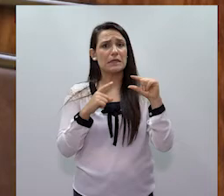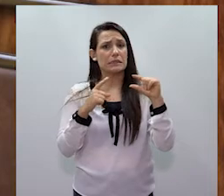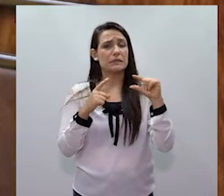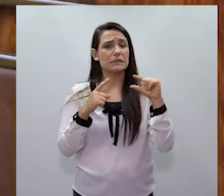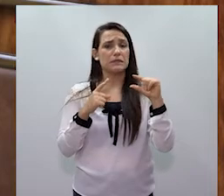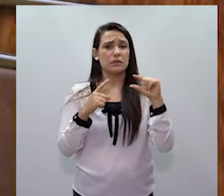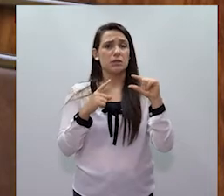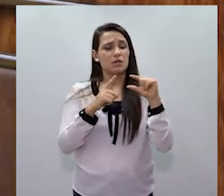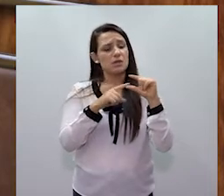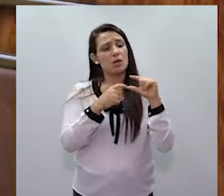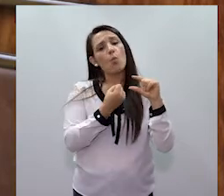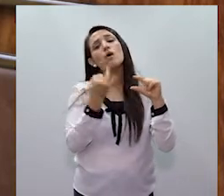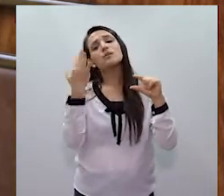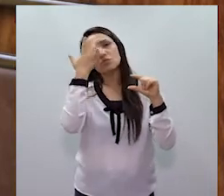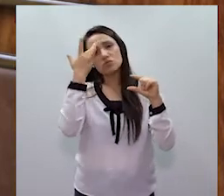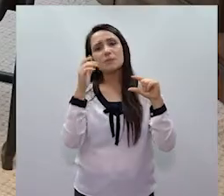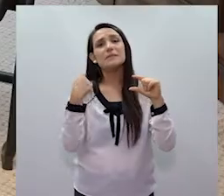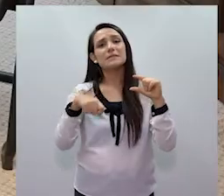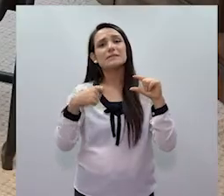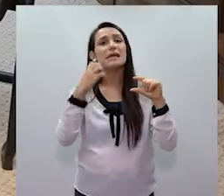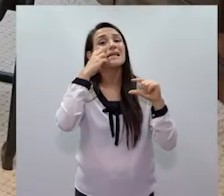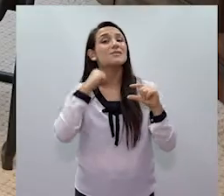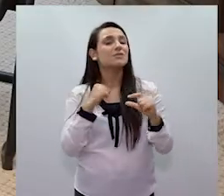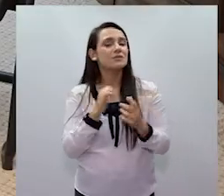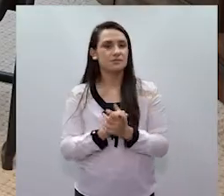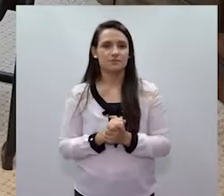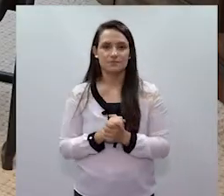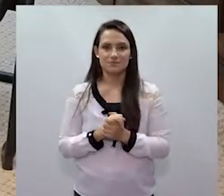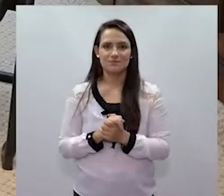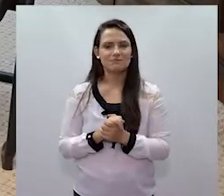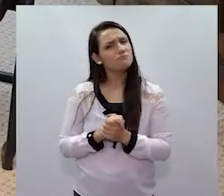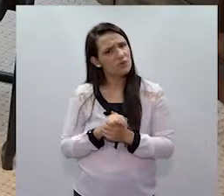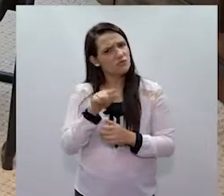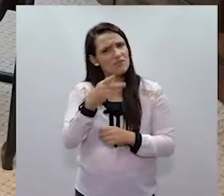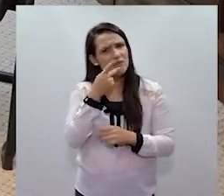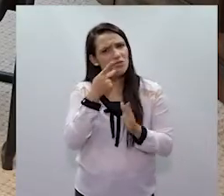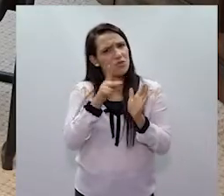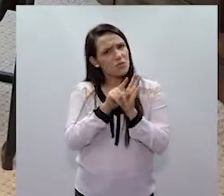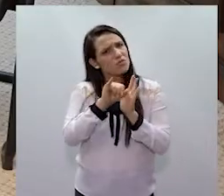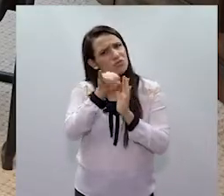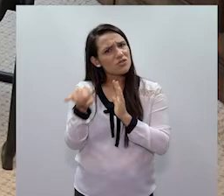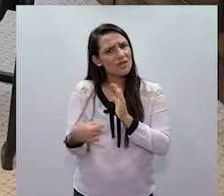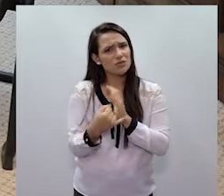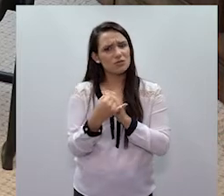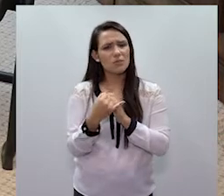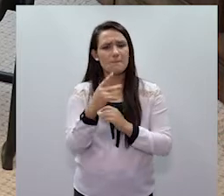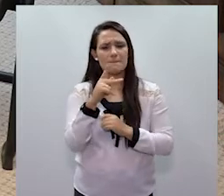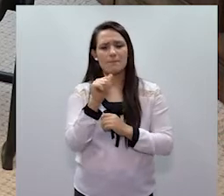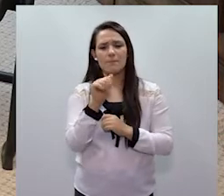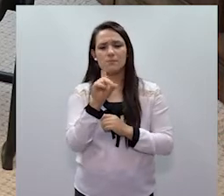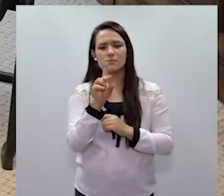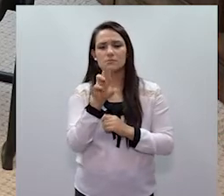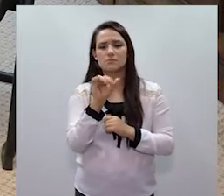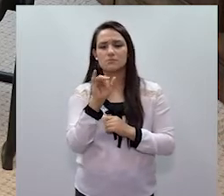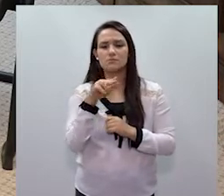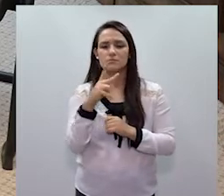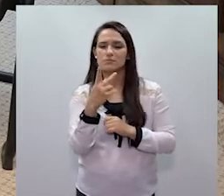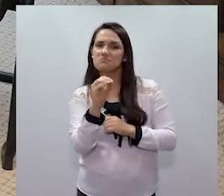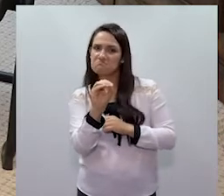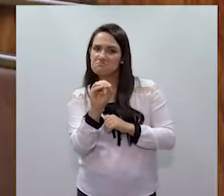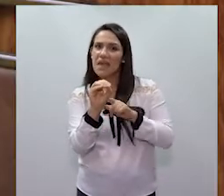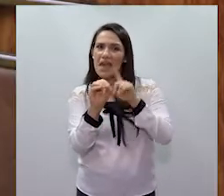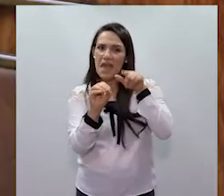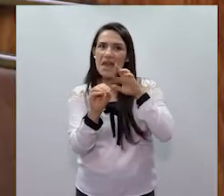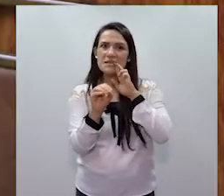adoção proporcionalmente. A senhora citou o projeto Padrinho, antes mesmo de eu perguntar o que estava sendo feito